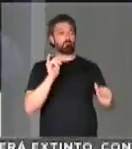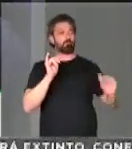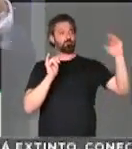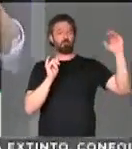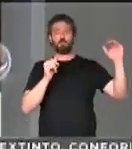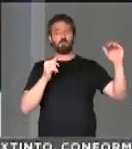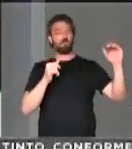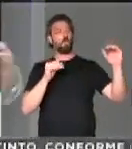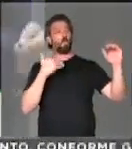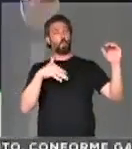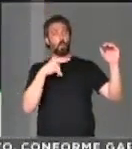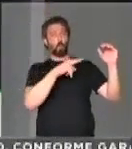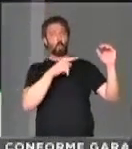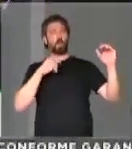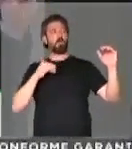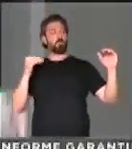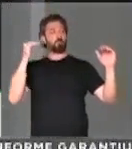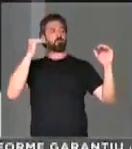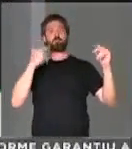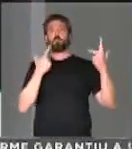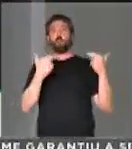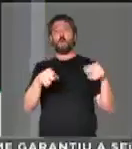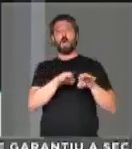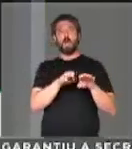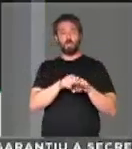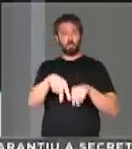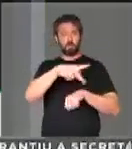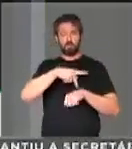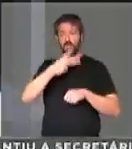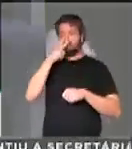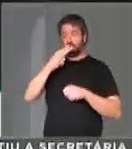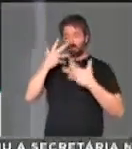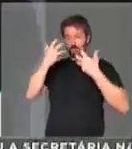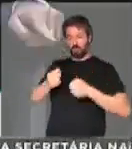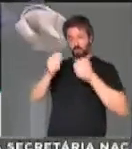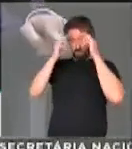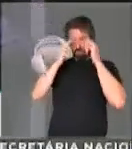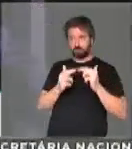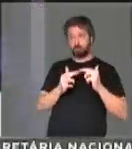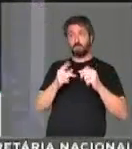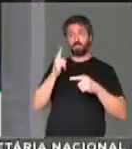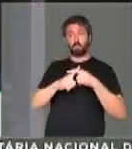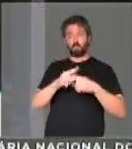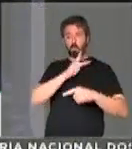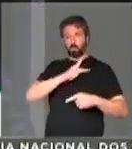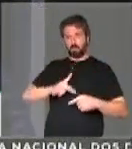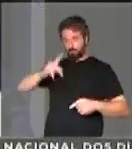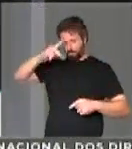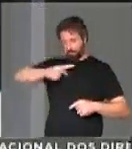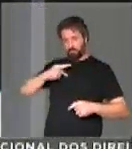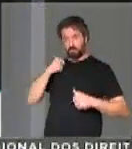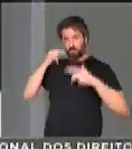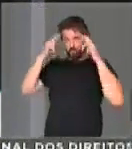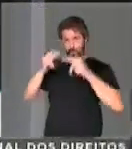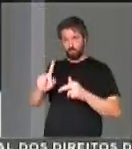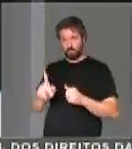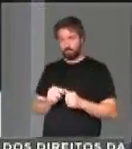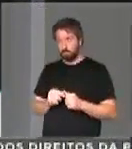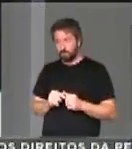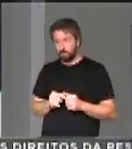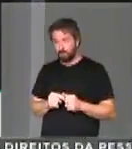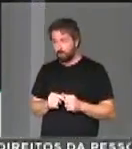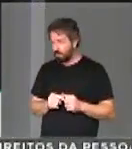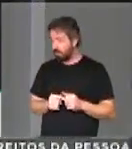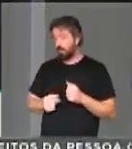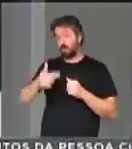se respeita quem se dá o respeito. Um país que não se dá o respeito, porque o presidente não se dá o respeito, e o